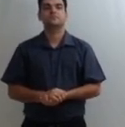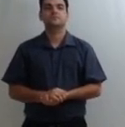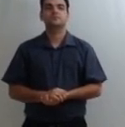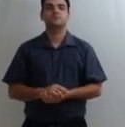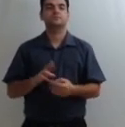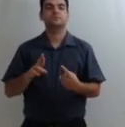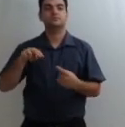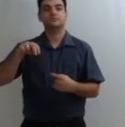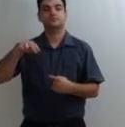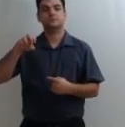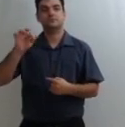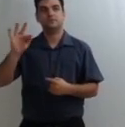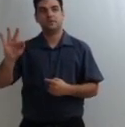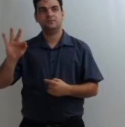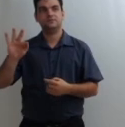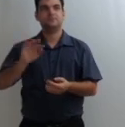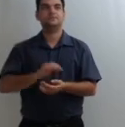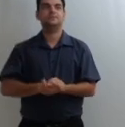regimental no habeas corpus